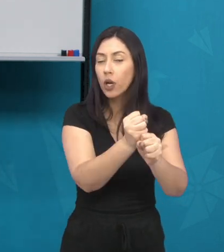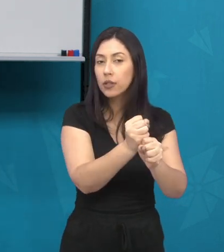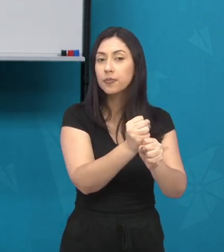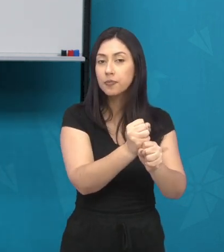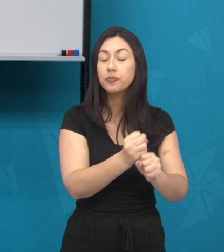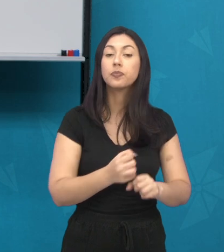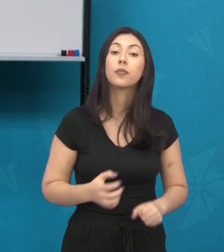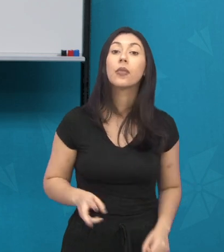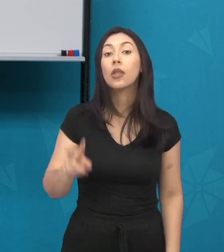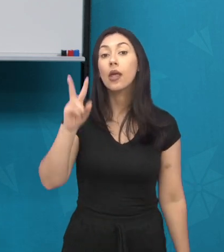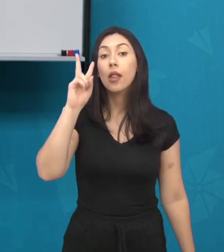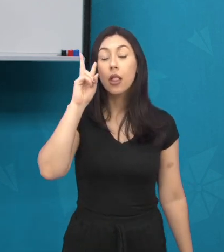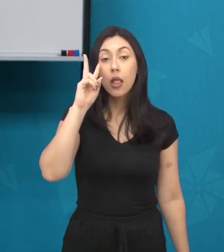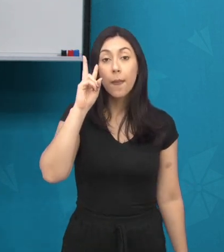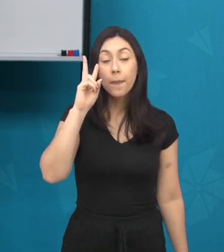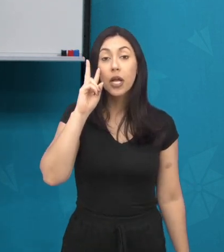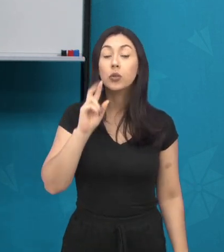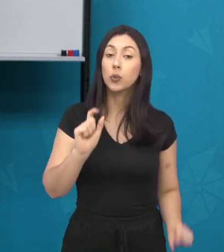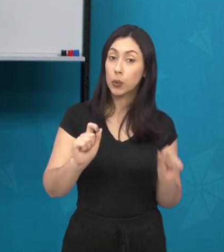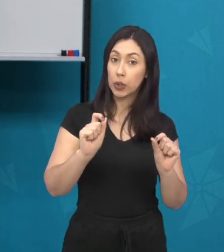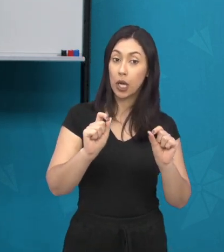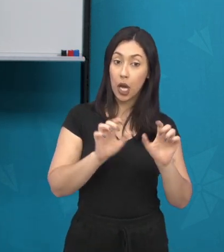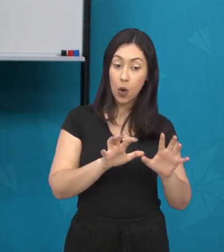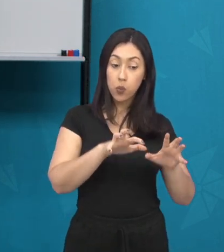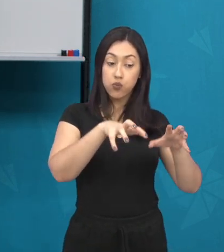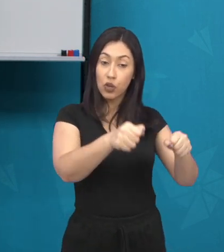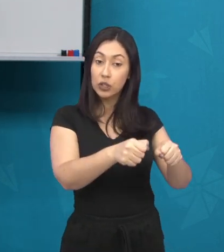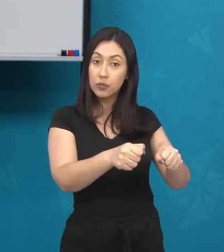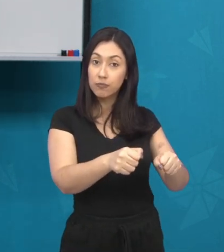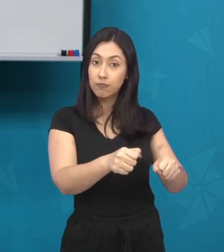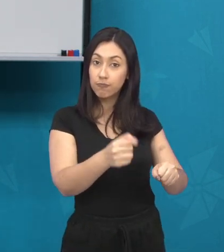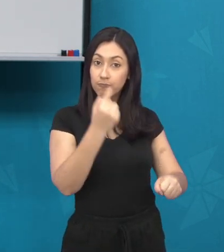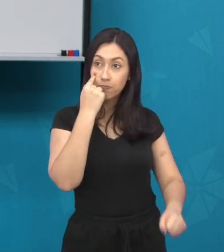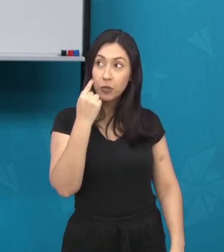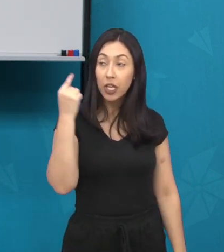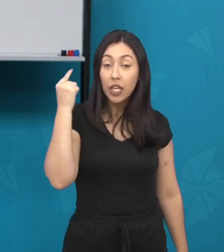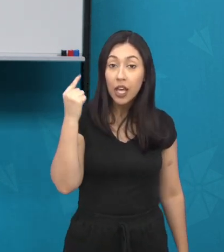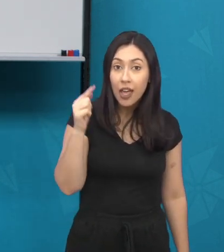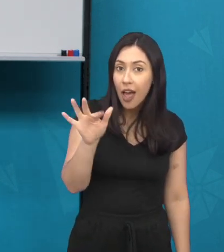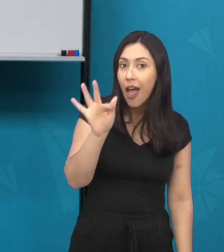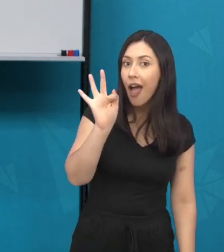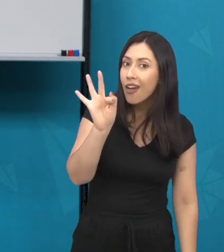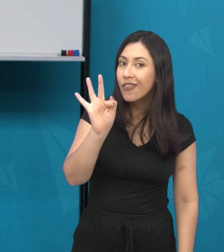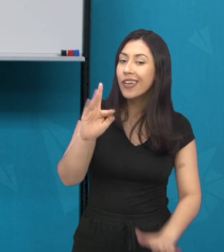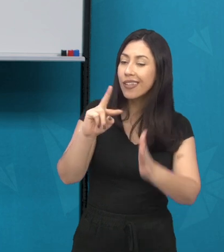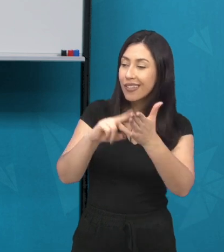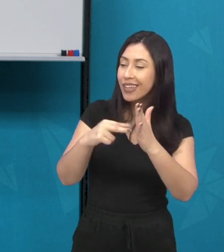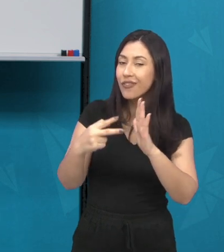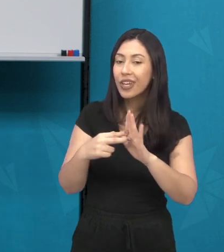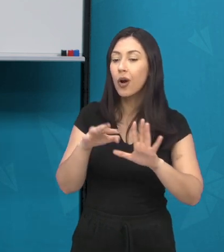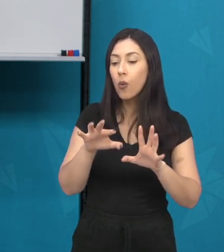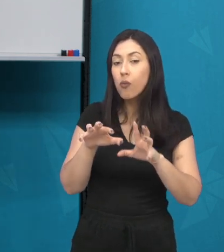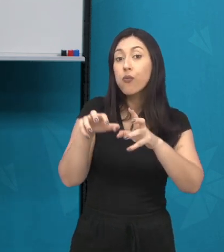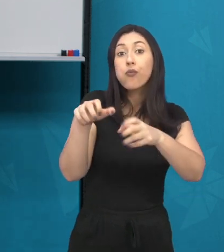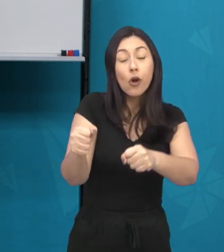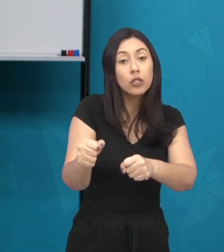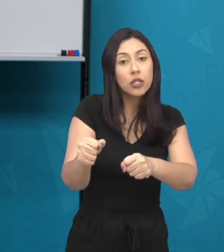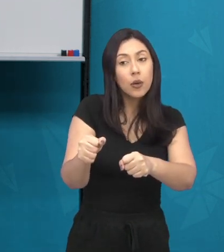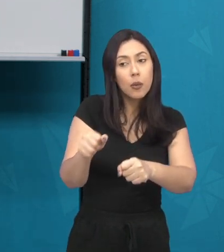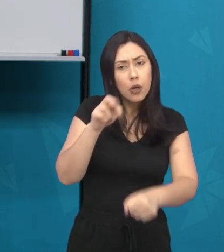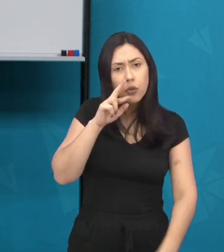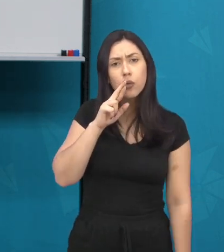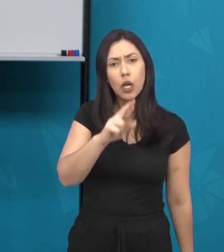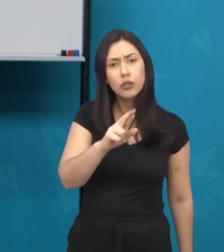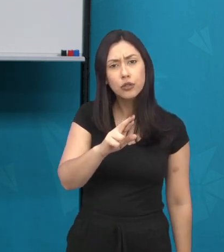gente lembrando essa força aqui é a força resultante a gente tem que fazer todo o balanço